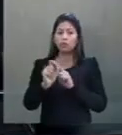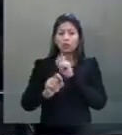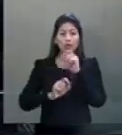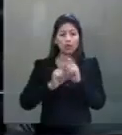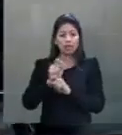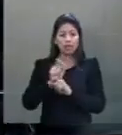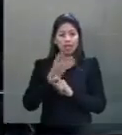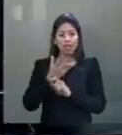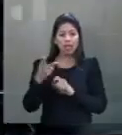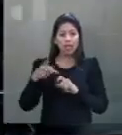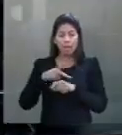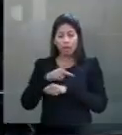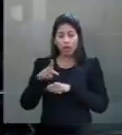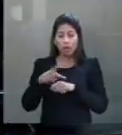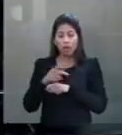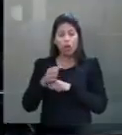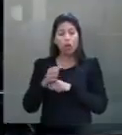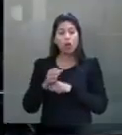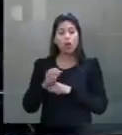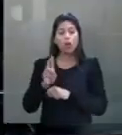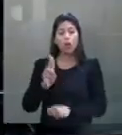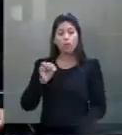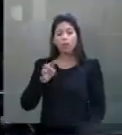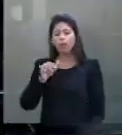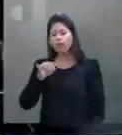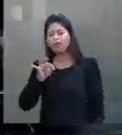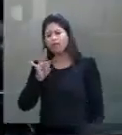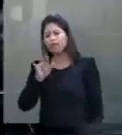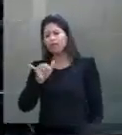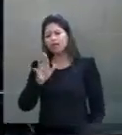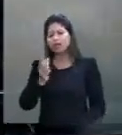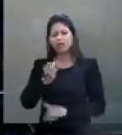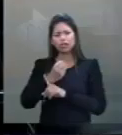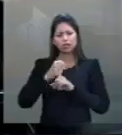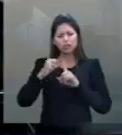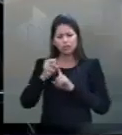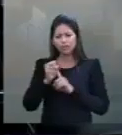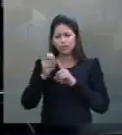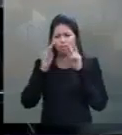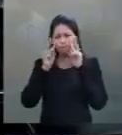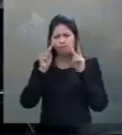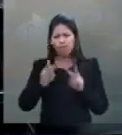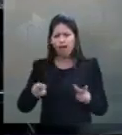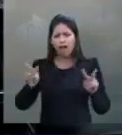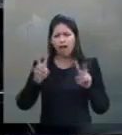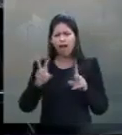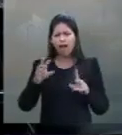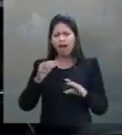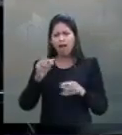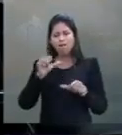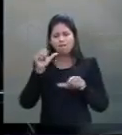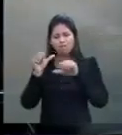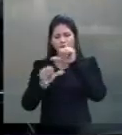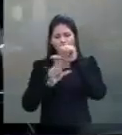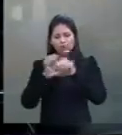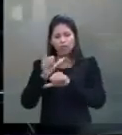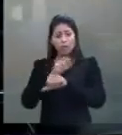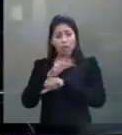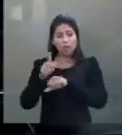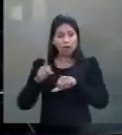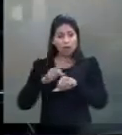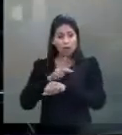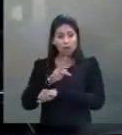populares, humanitárias, para mudar esse país, para combater o